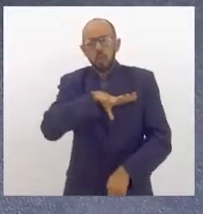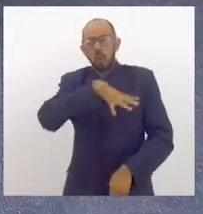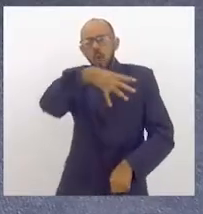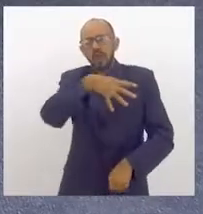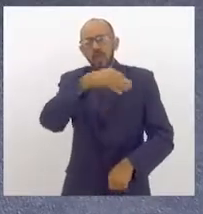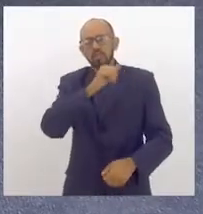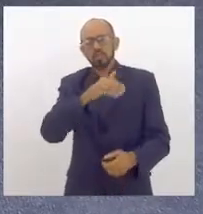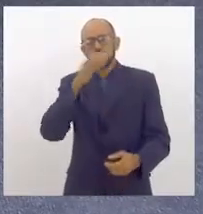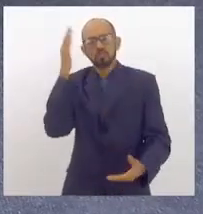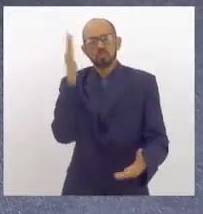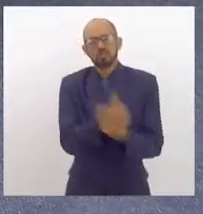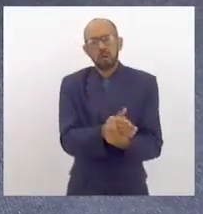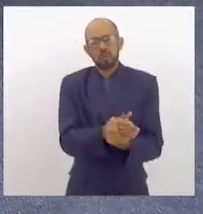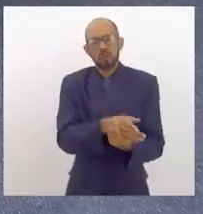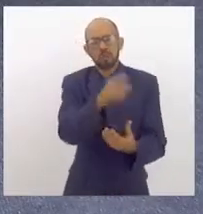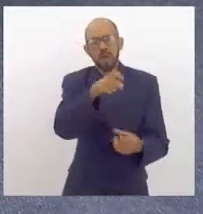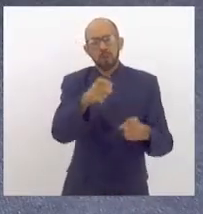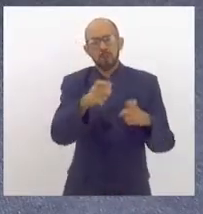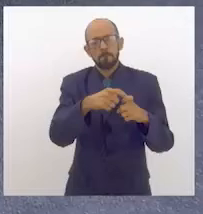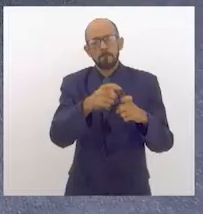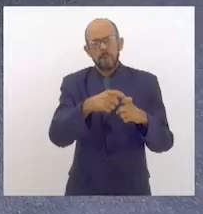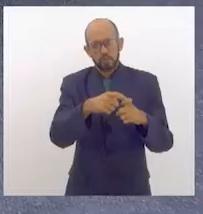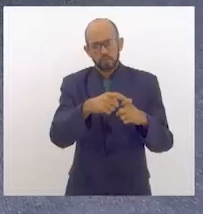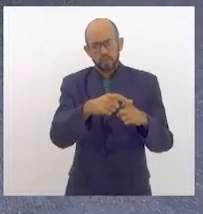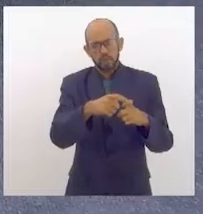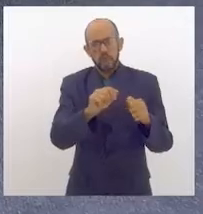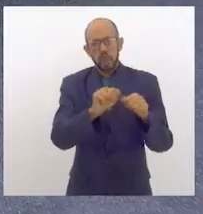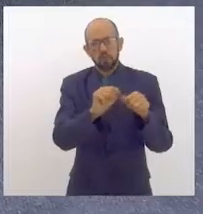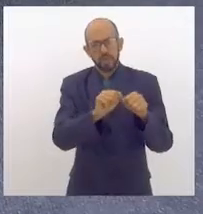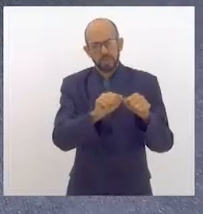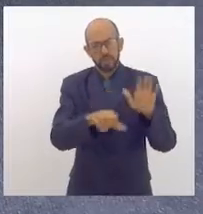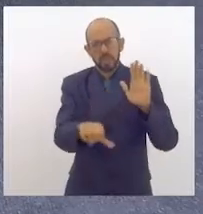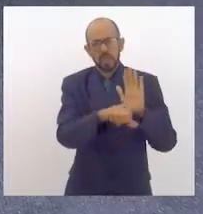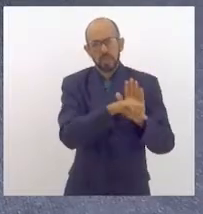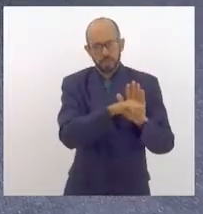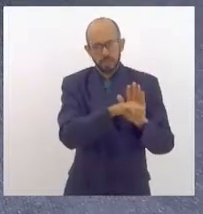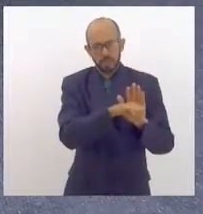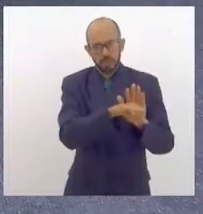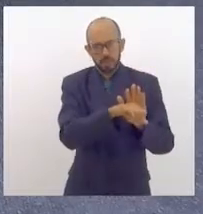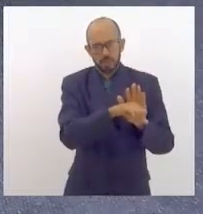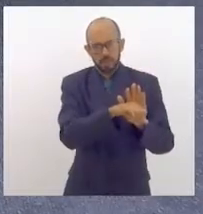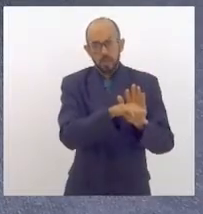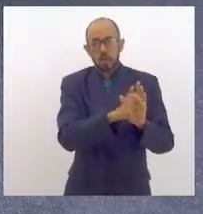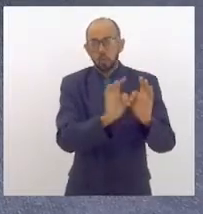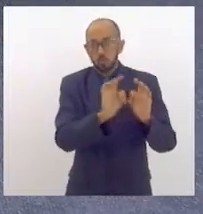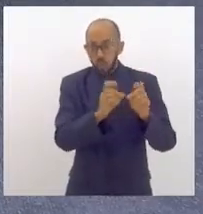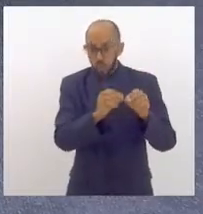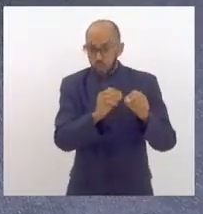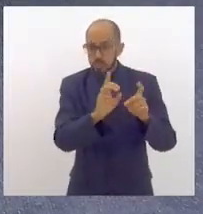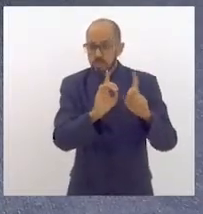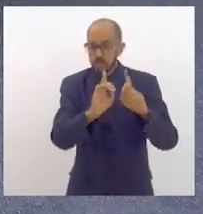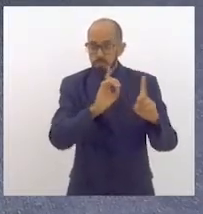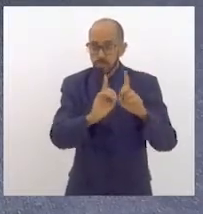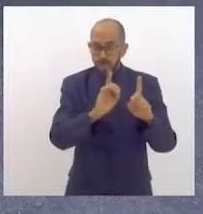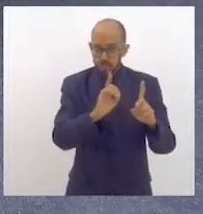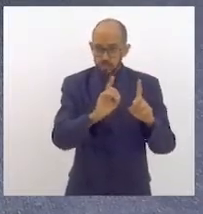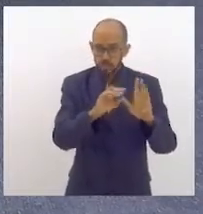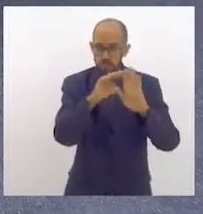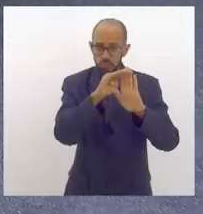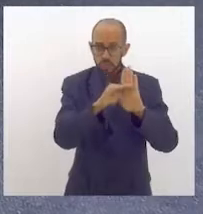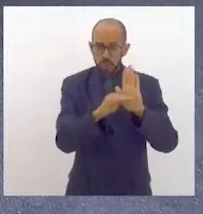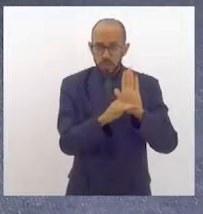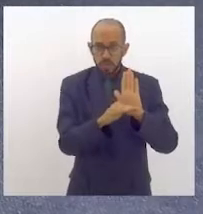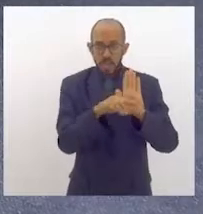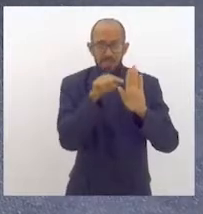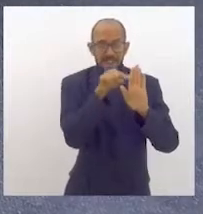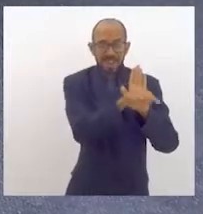de denunciar o médico estuprador então todo debate que a gente tá trazendo sobre um programa como esse